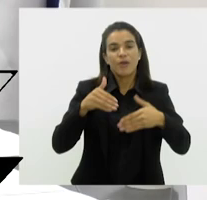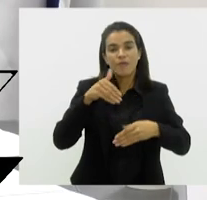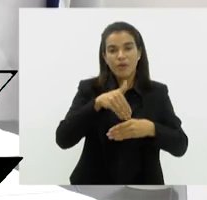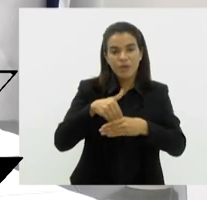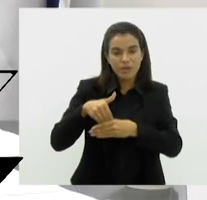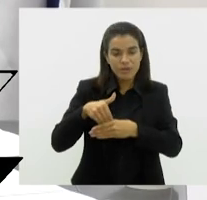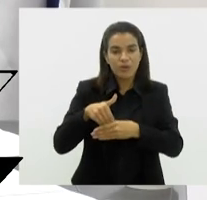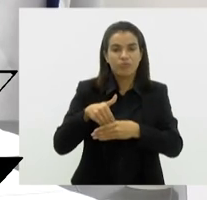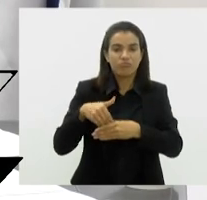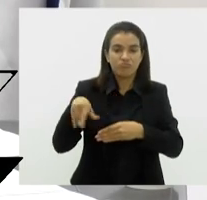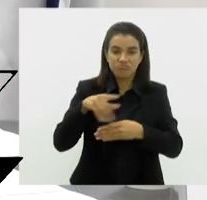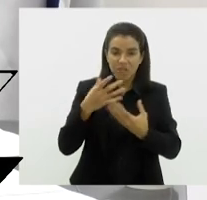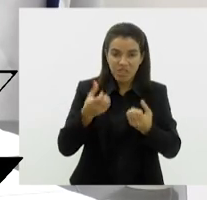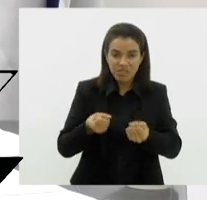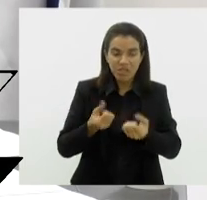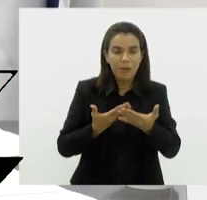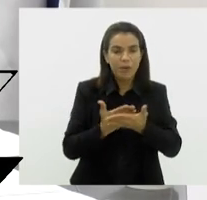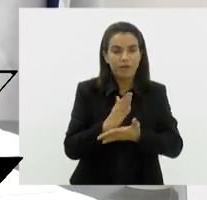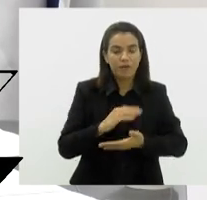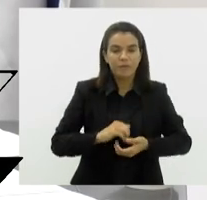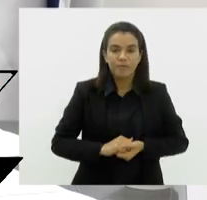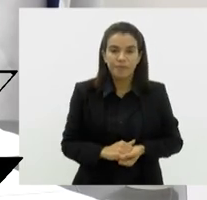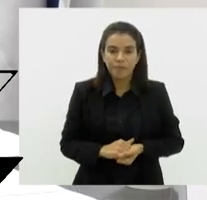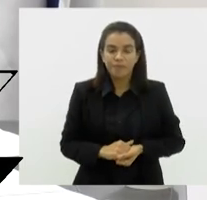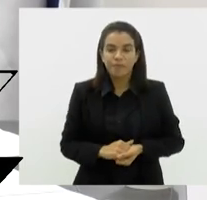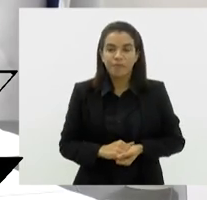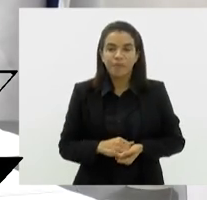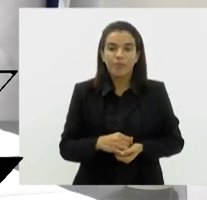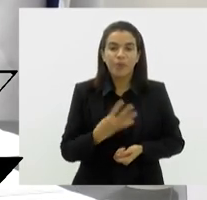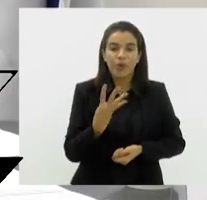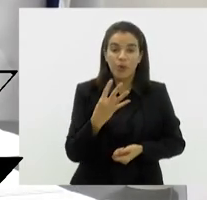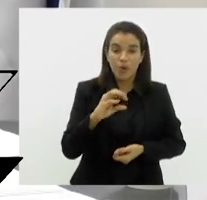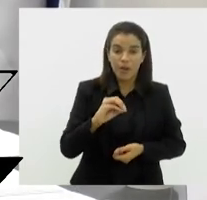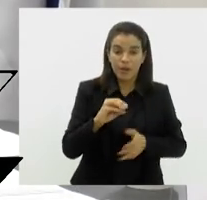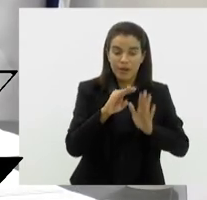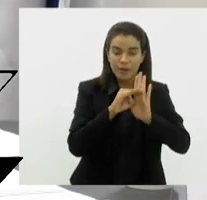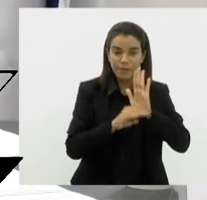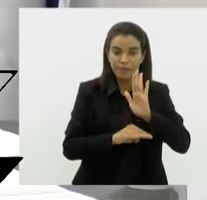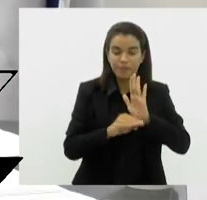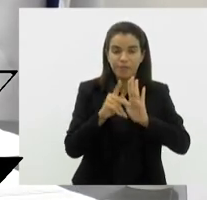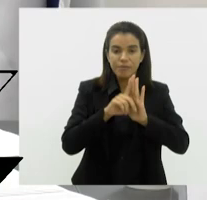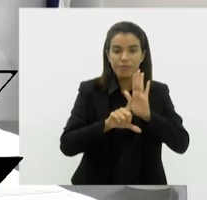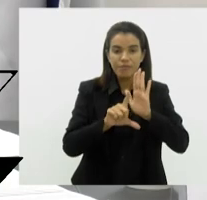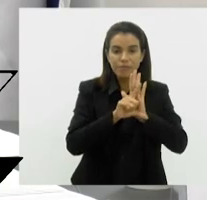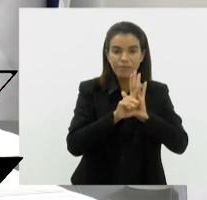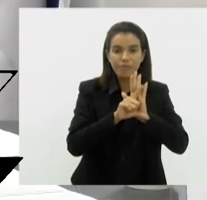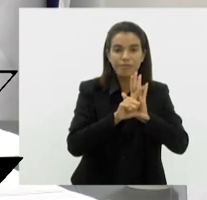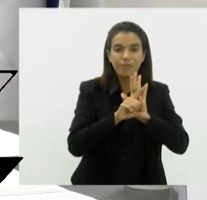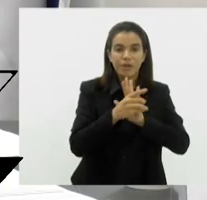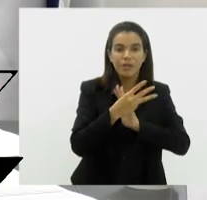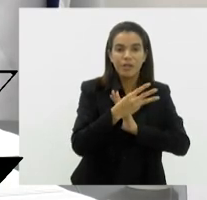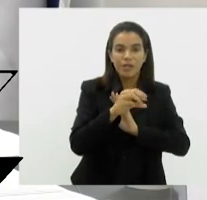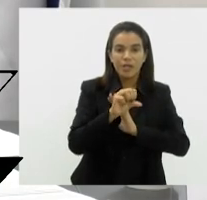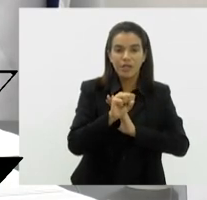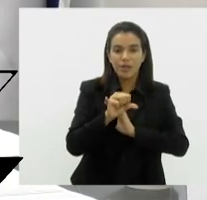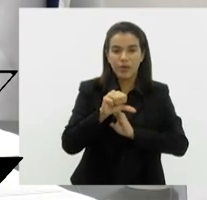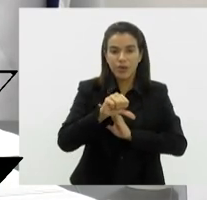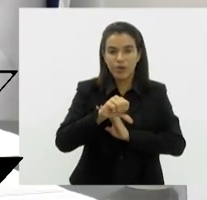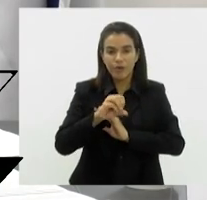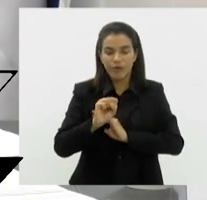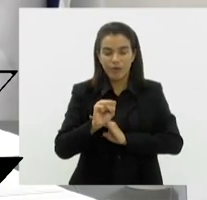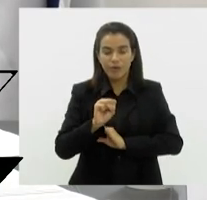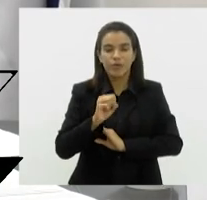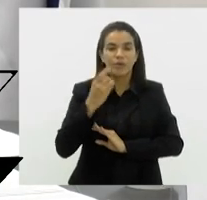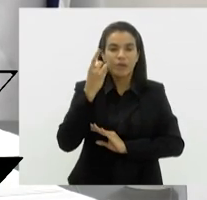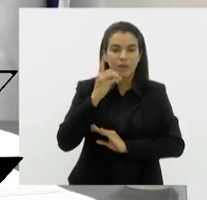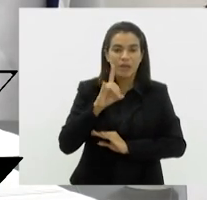votação, os senhores que aprovam a permissão como estão, aprovado. 40 da pauta. Projeto de lei 3898 de 21, de autoria do